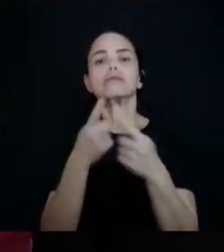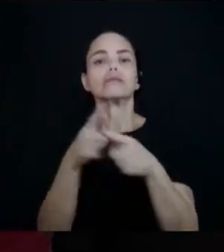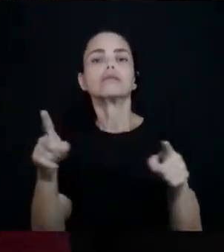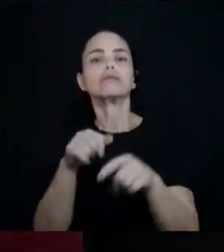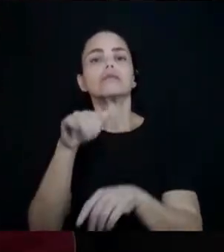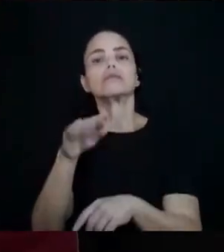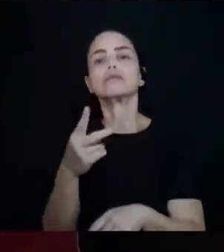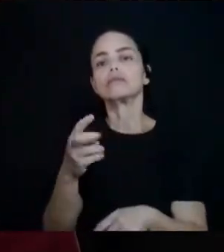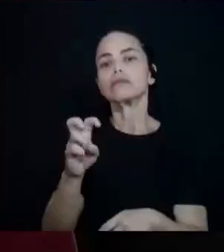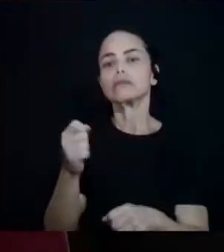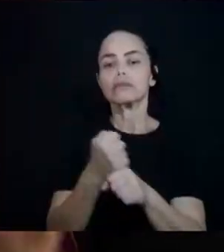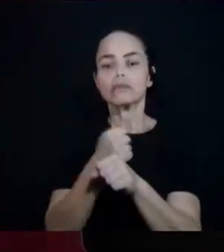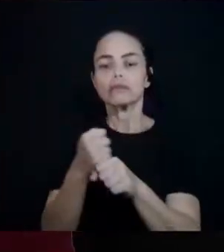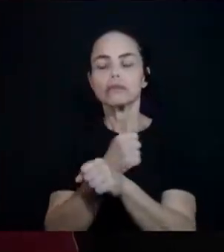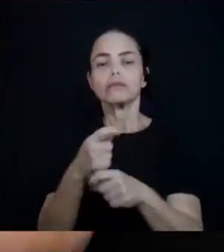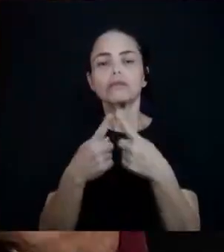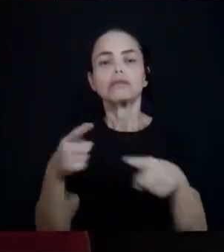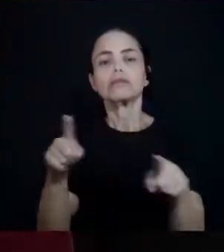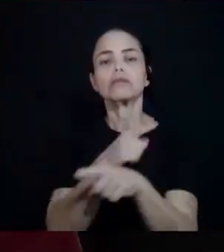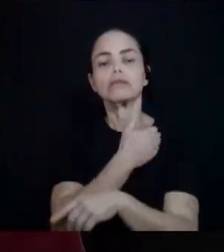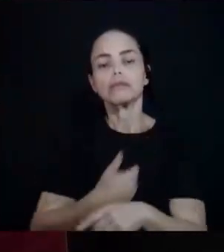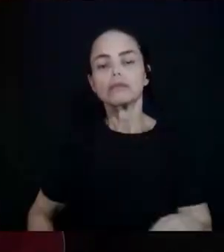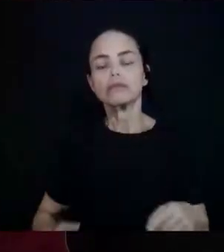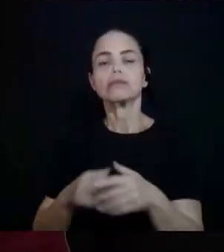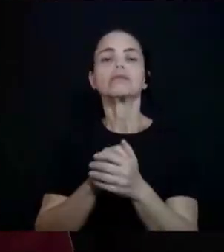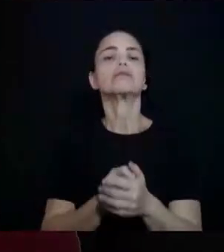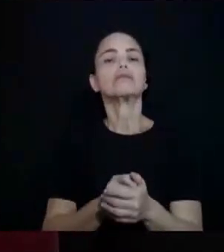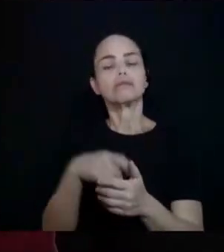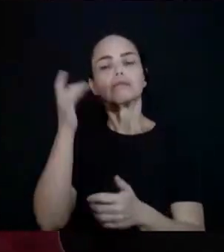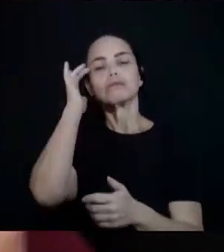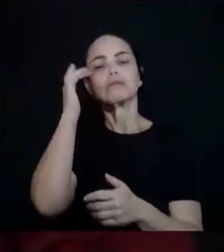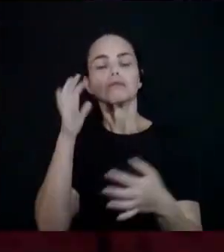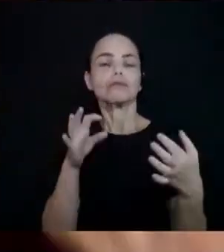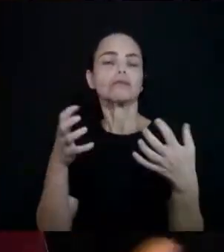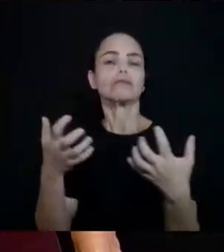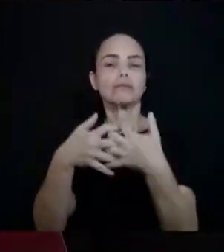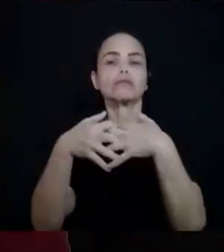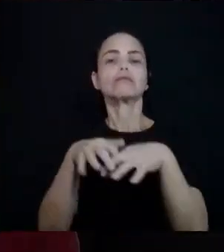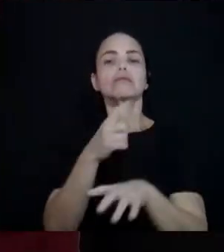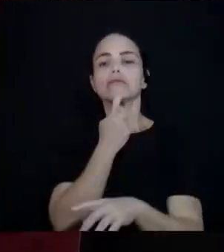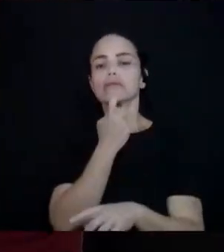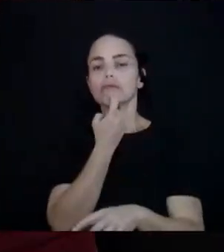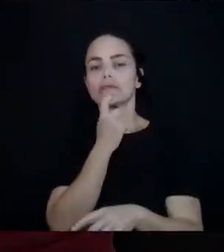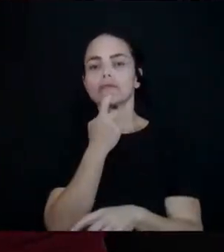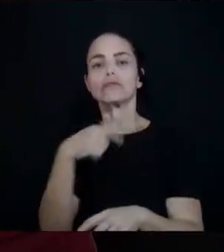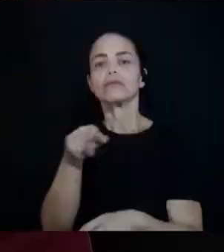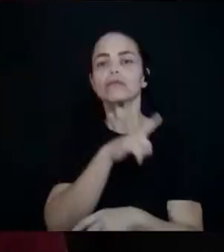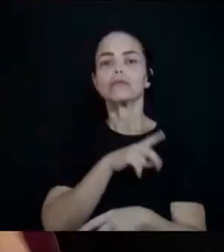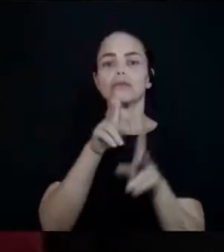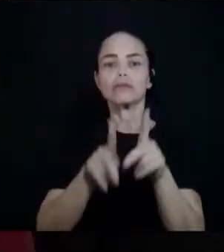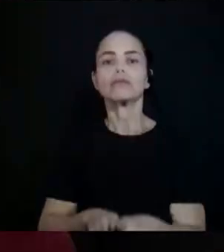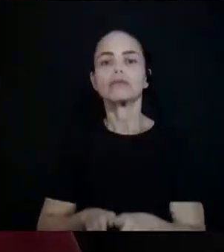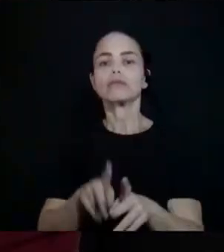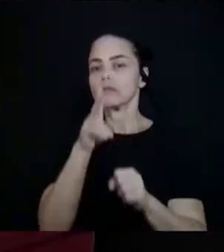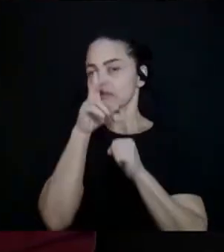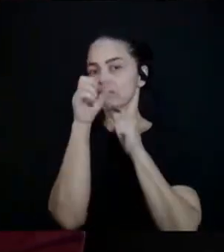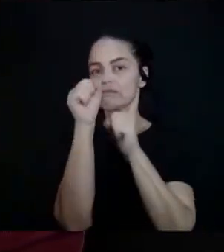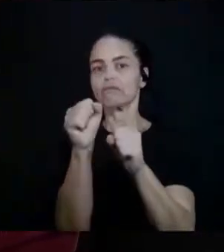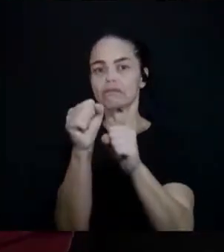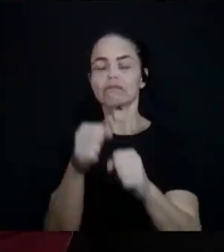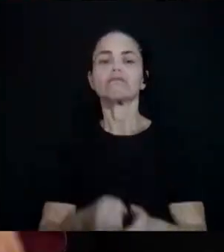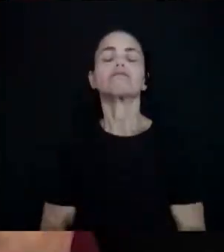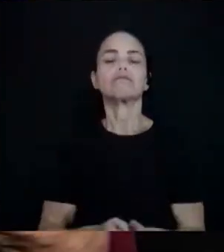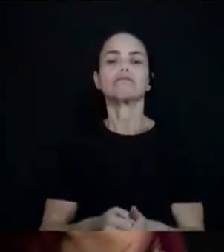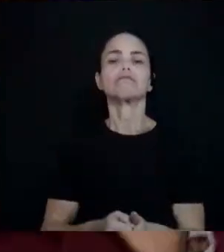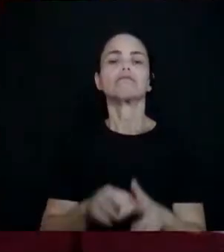anos de uma orquestra pública e eu acho que ele vai conectar com Campinas e com a nossa população fortemente. E é isso que a gente